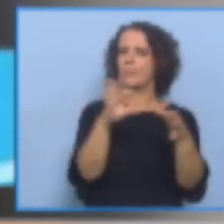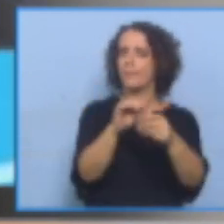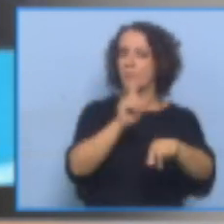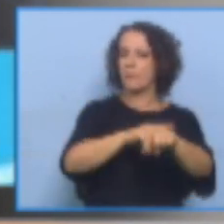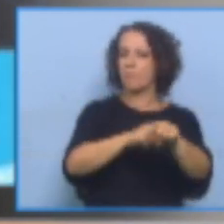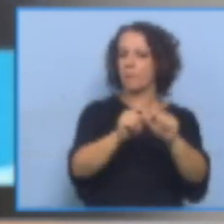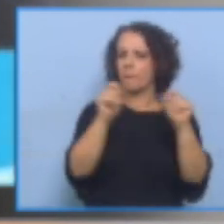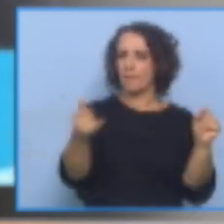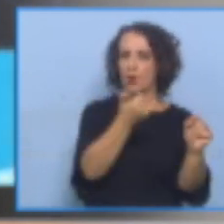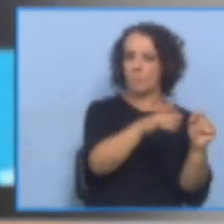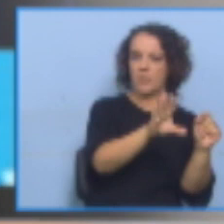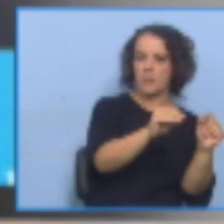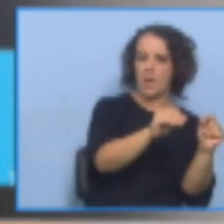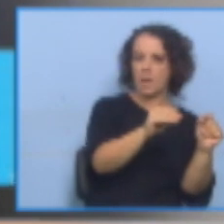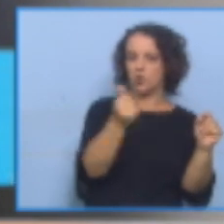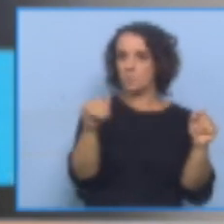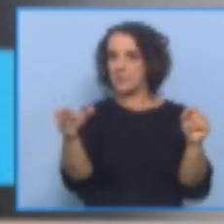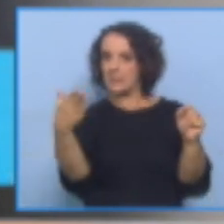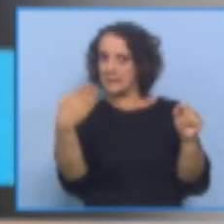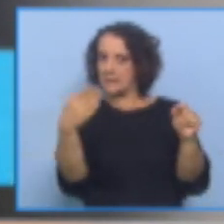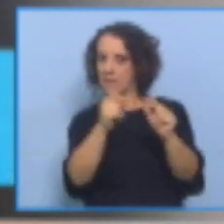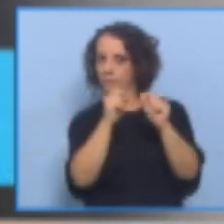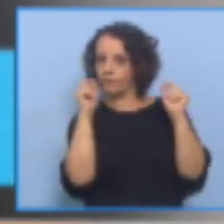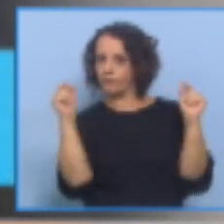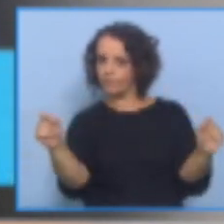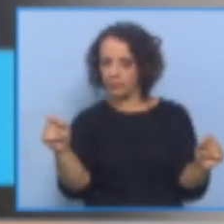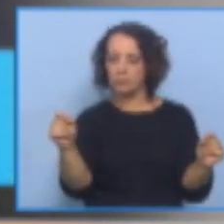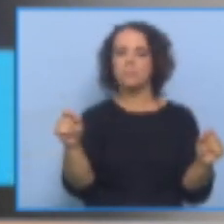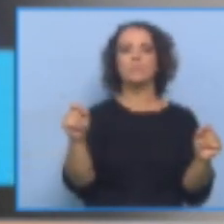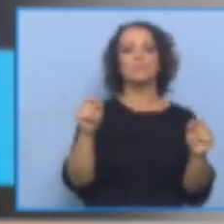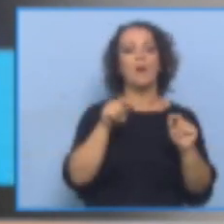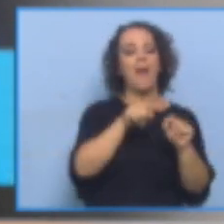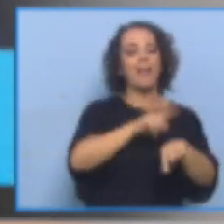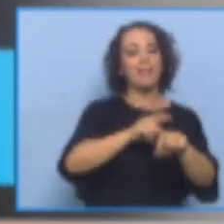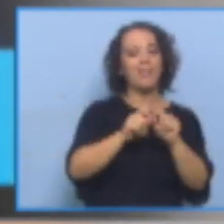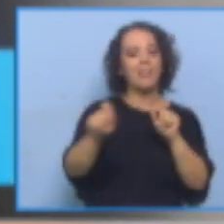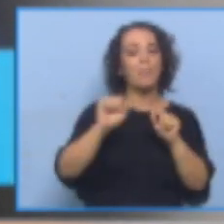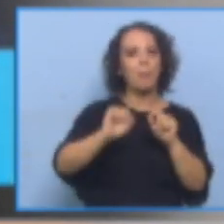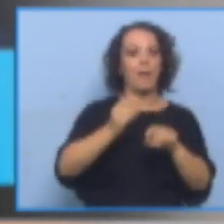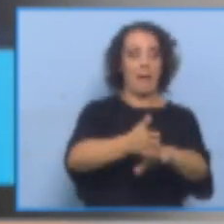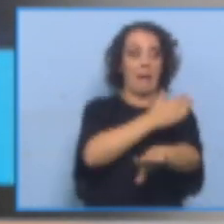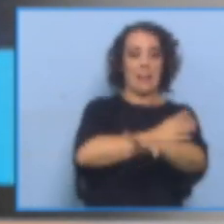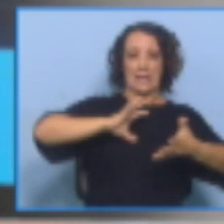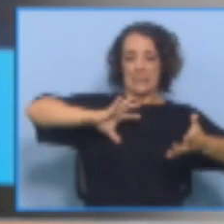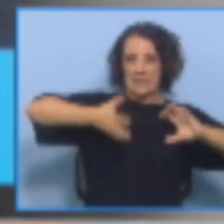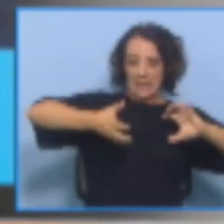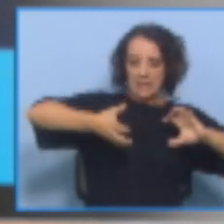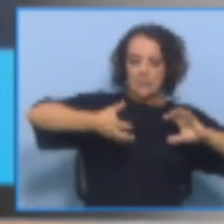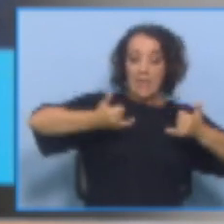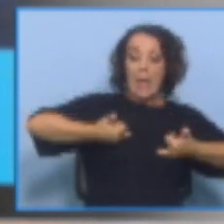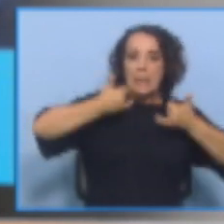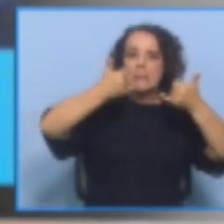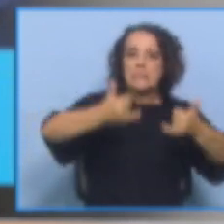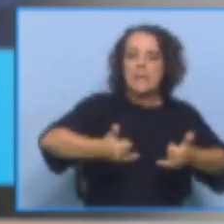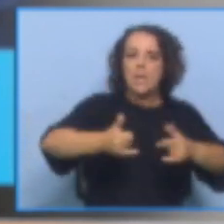de 2010 a 2017, portanto, já apanhando pós-crise, diríamos, e estava